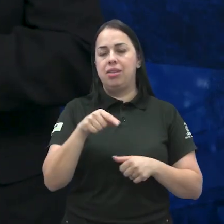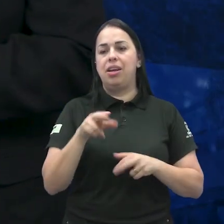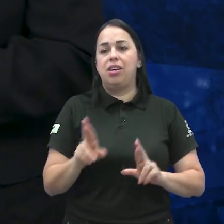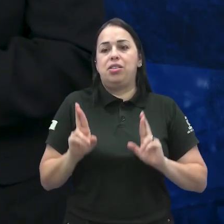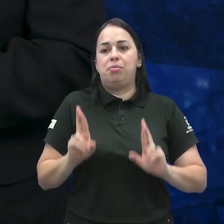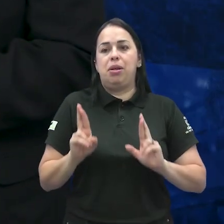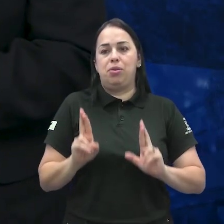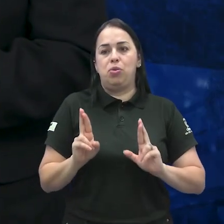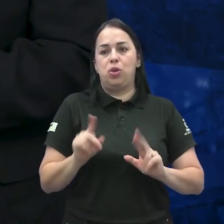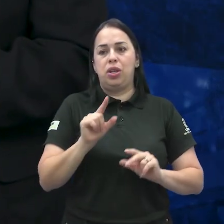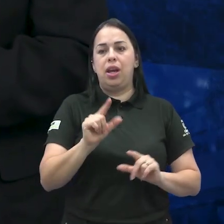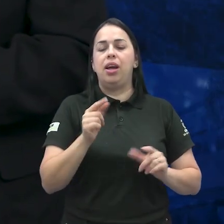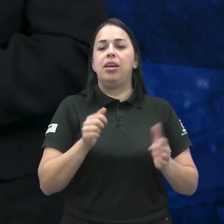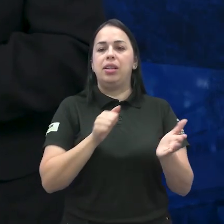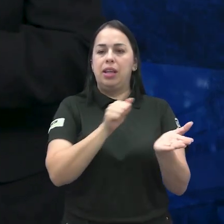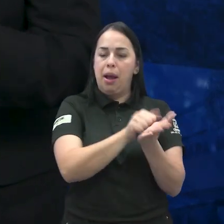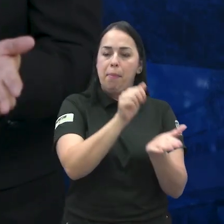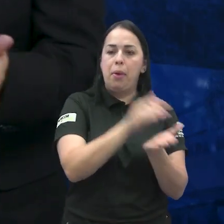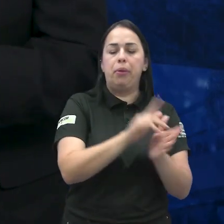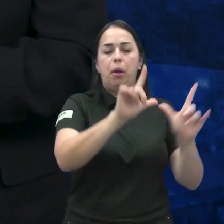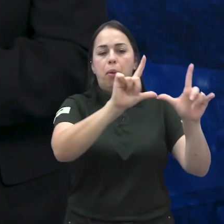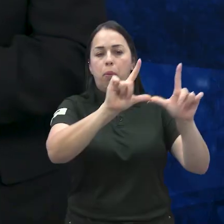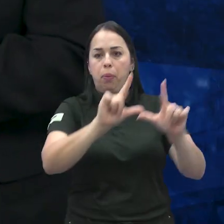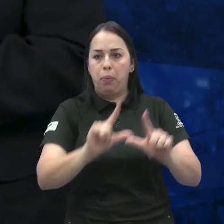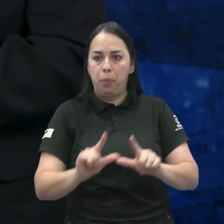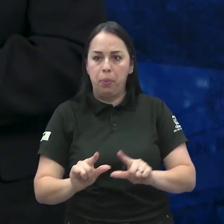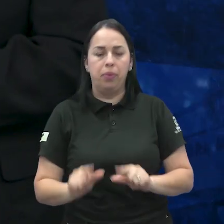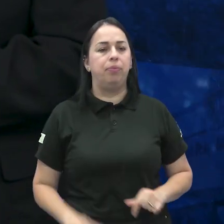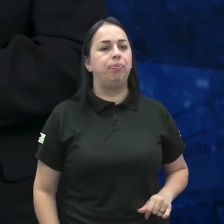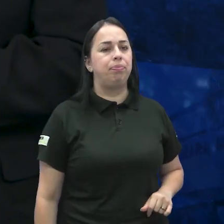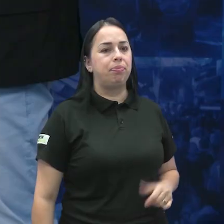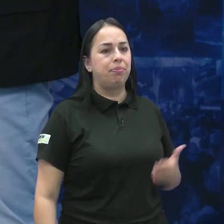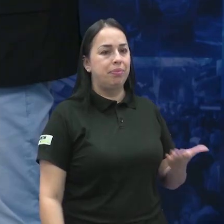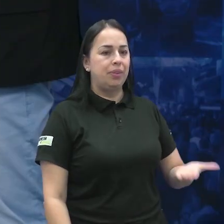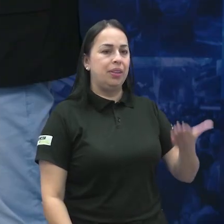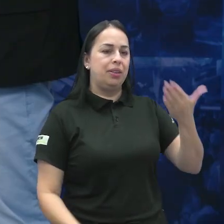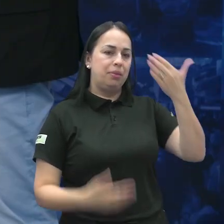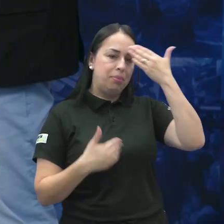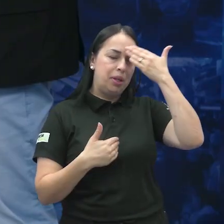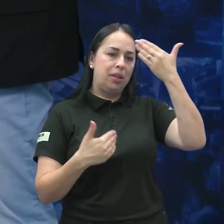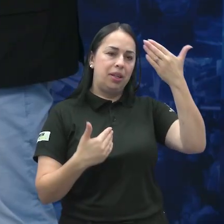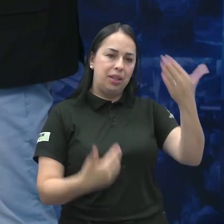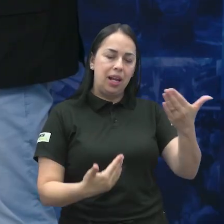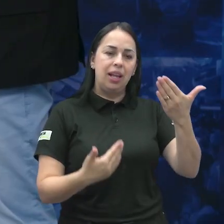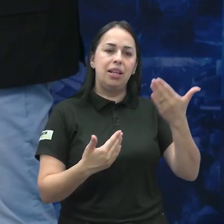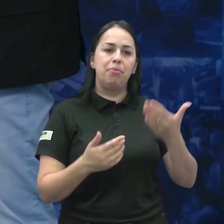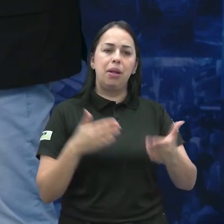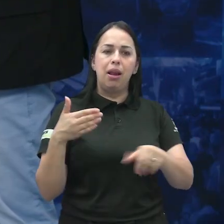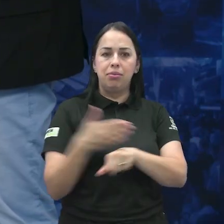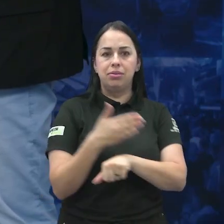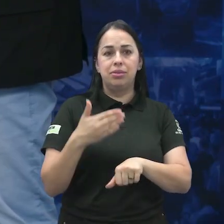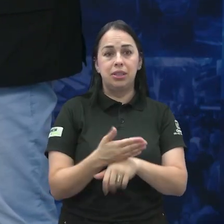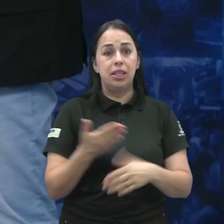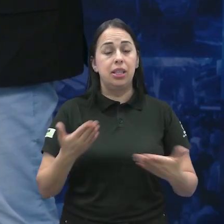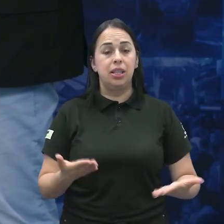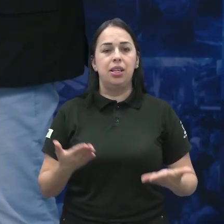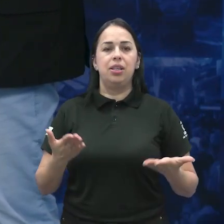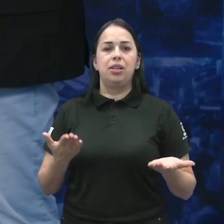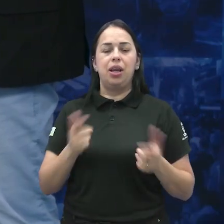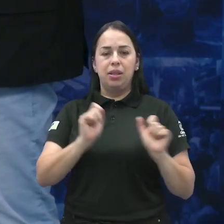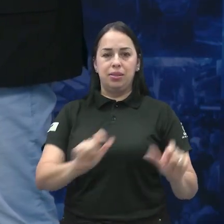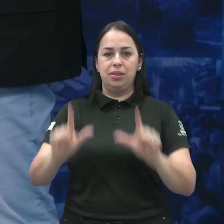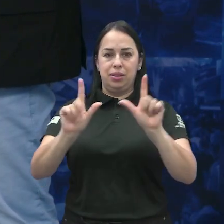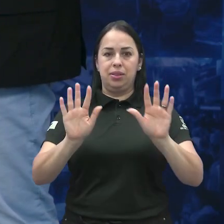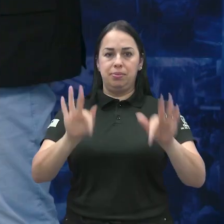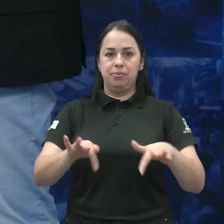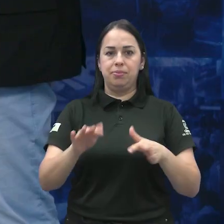nós esperamos uma diminuição do número de infrações de trânsito, consecutivamente o número de sinistros de trânsito. É isso, Tirelli, muito obrigada pela sua participação e a gente fica aqui com